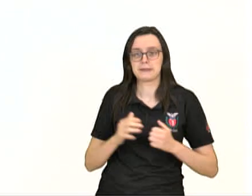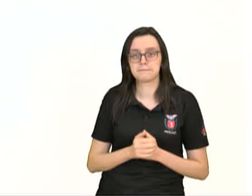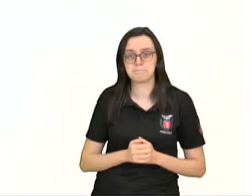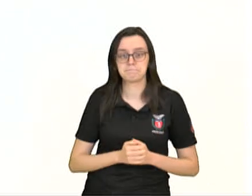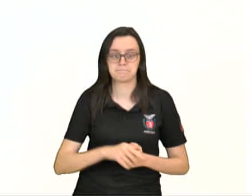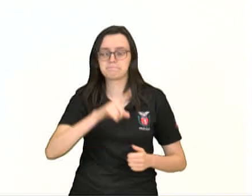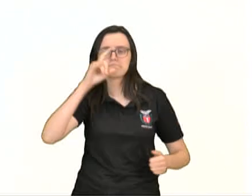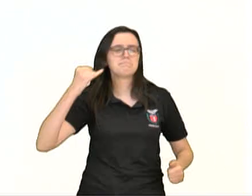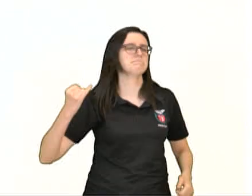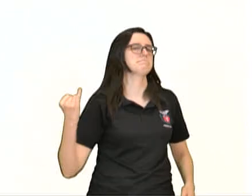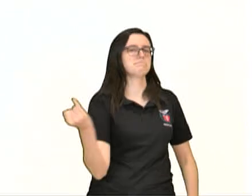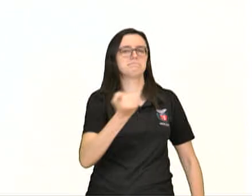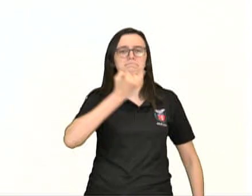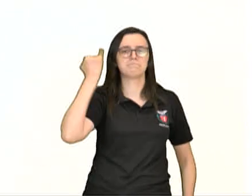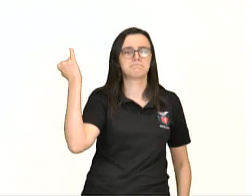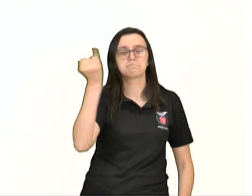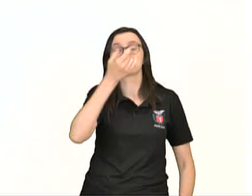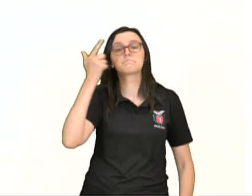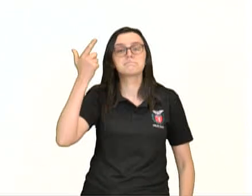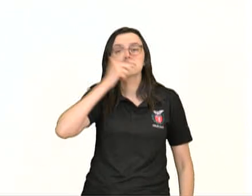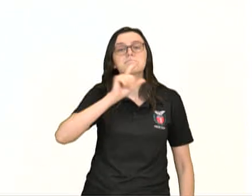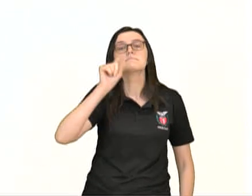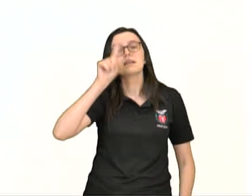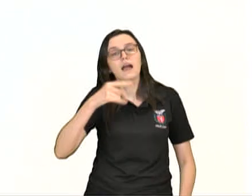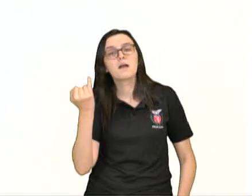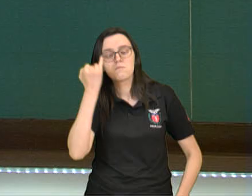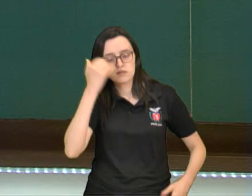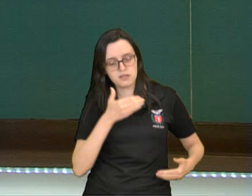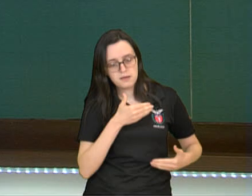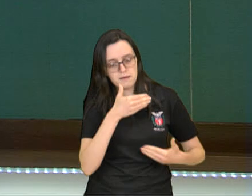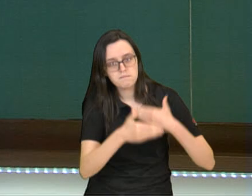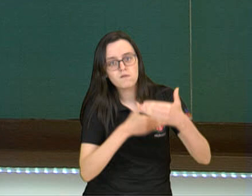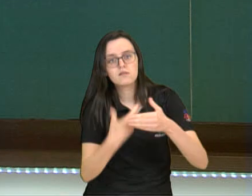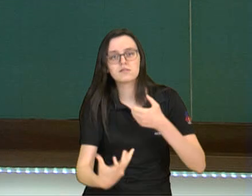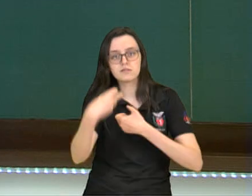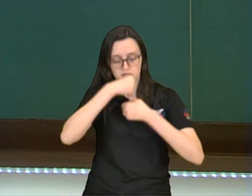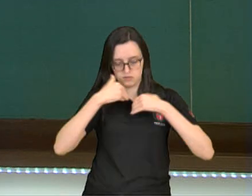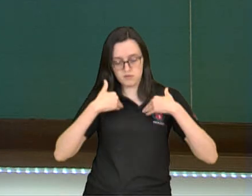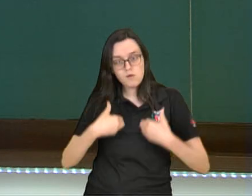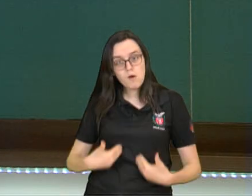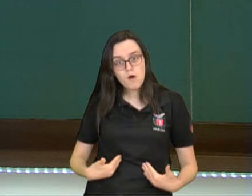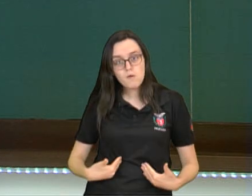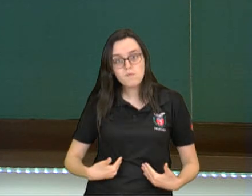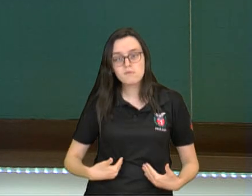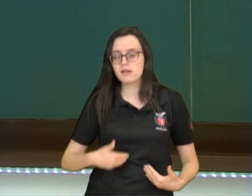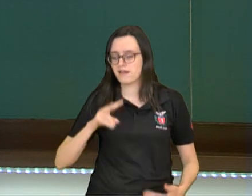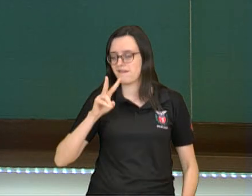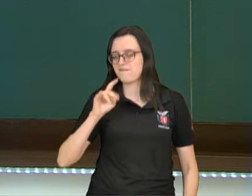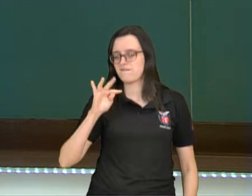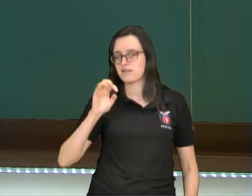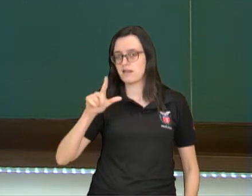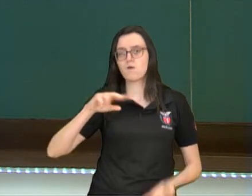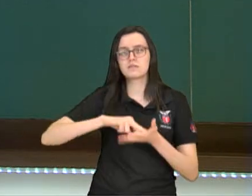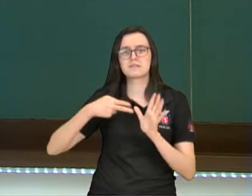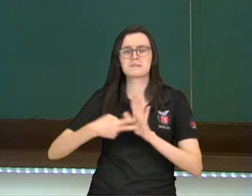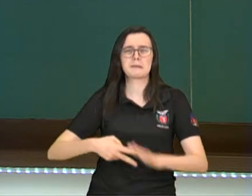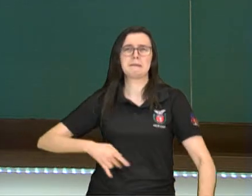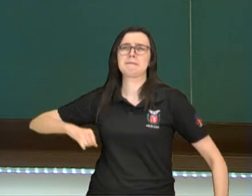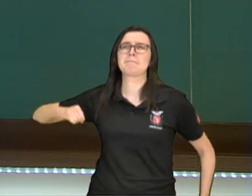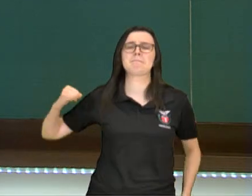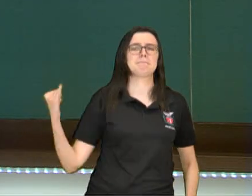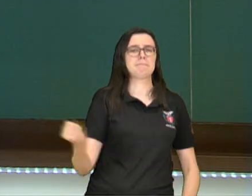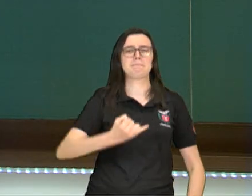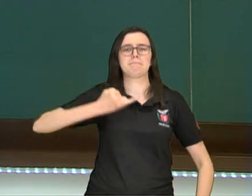é vital para a manutenção de importantes processos dentro do organismo. Vital, gente, significa que ele é